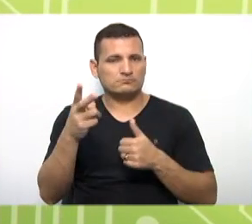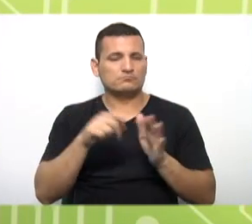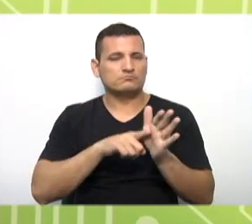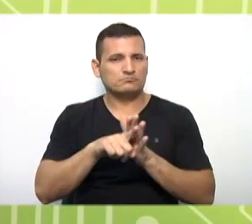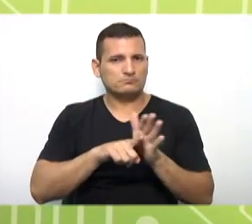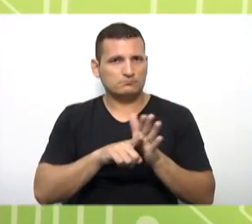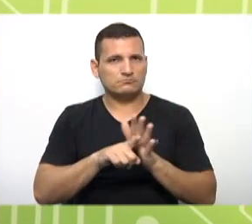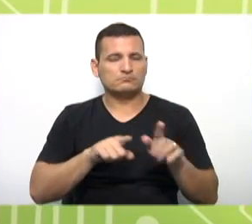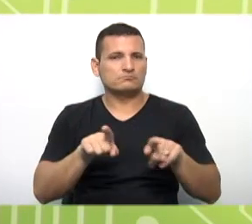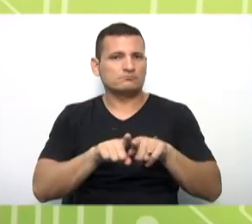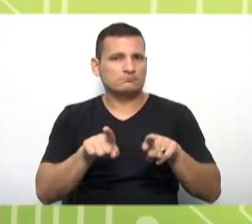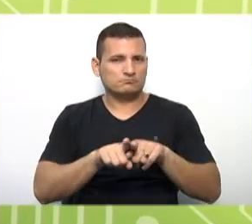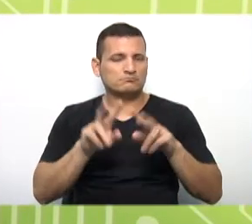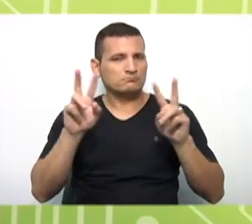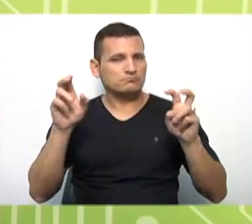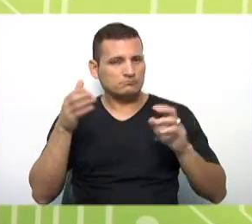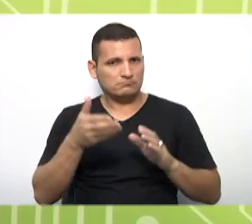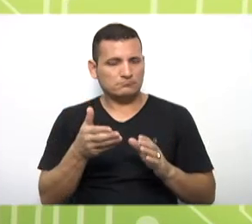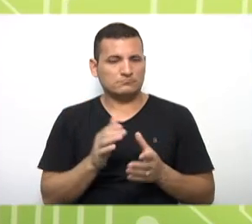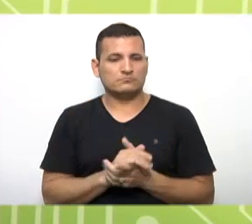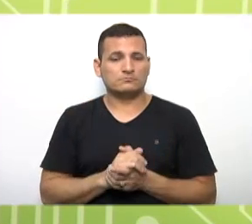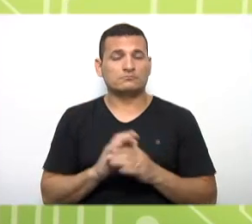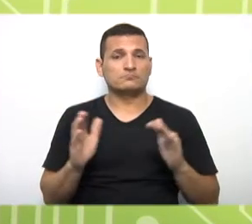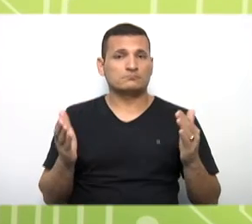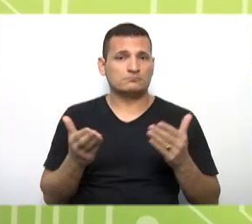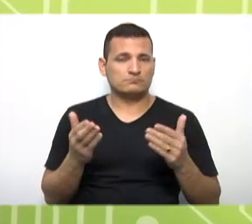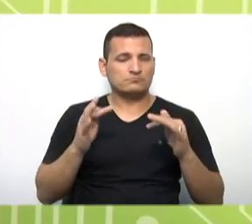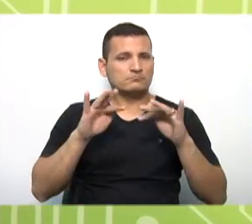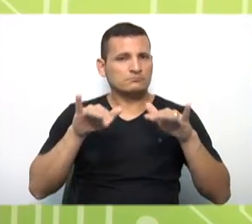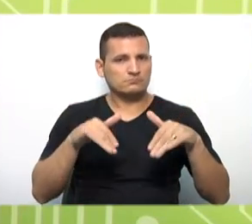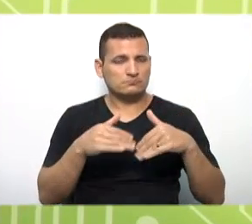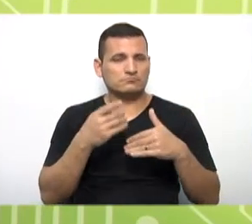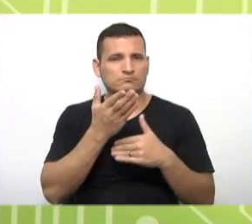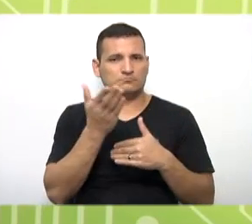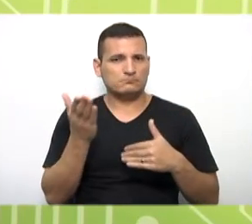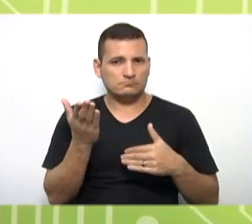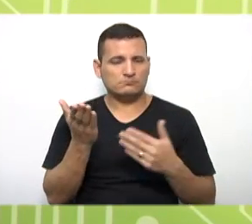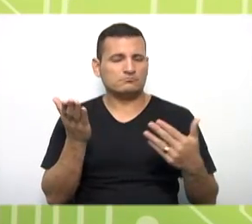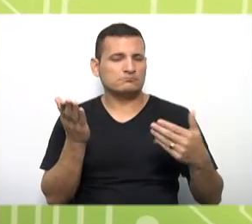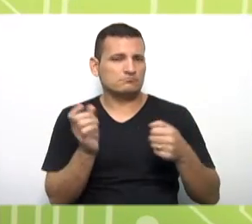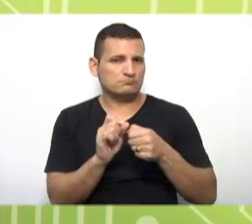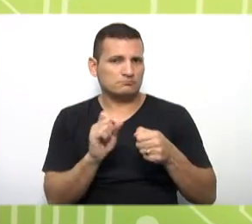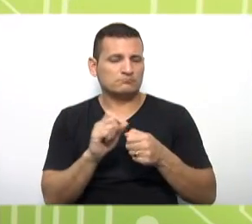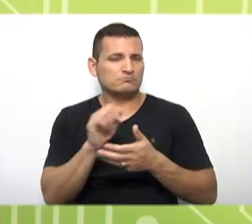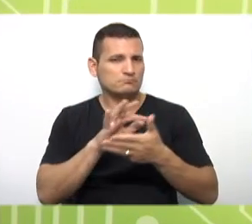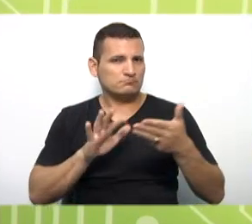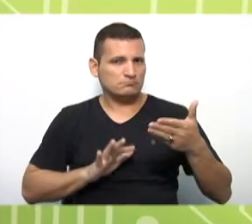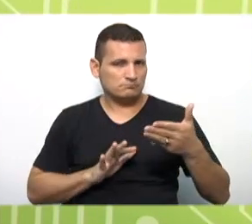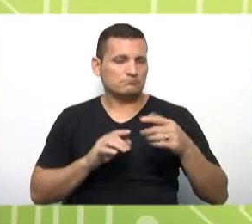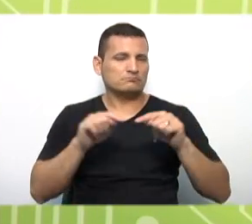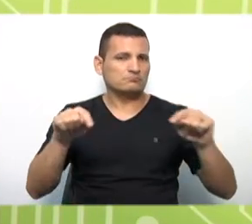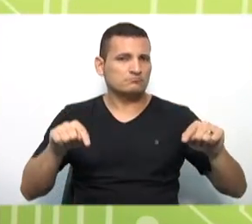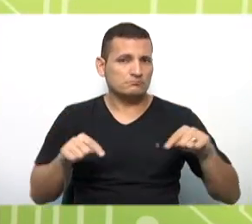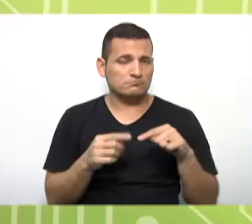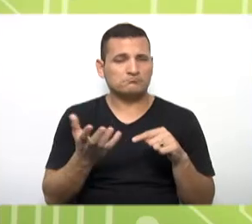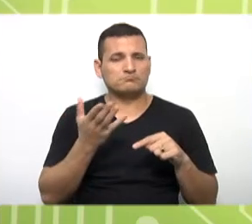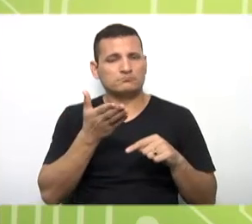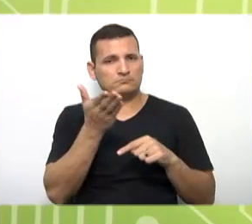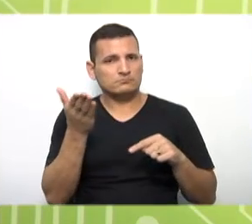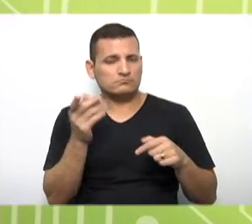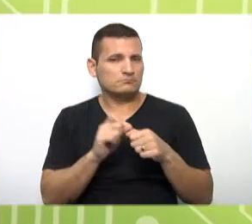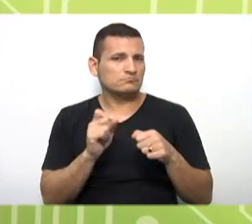também sobre essas questões. Agora, chegamos no momento que vocês vão para a atividade de sala. Quero que vocês realizem as